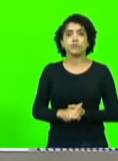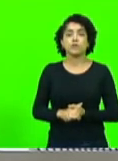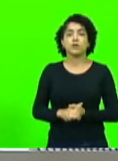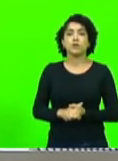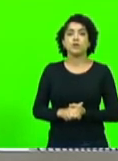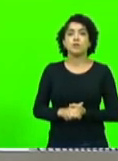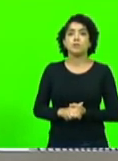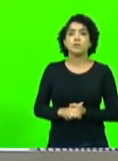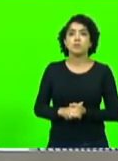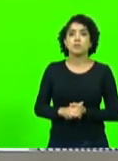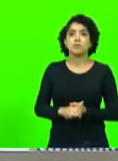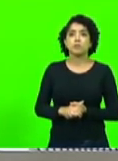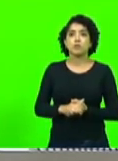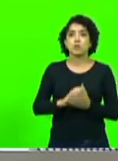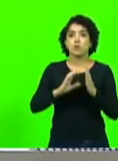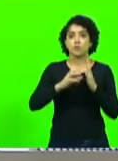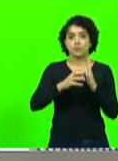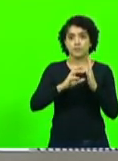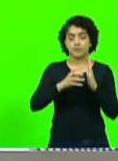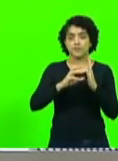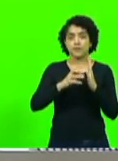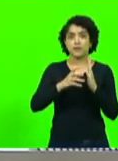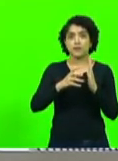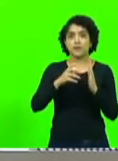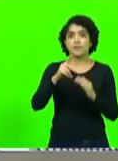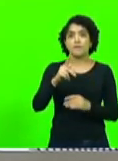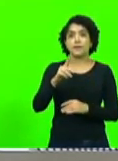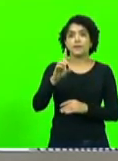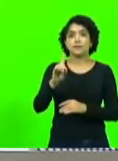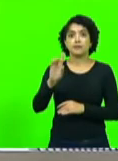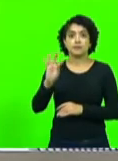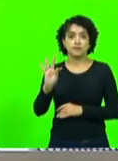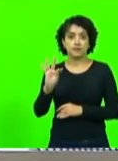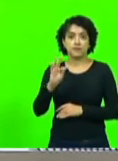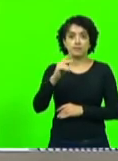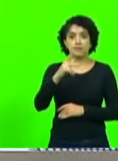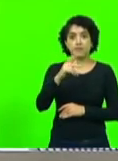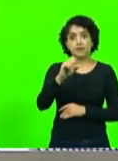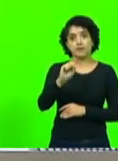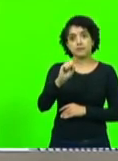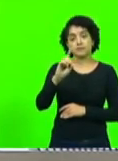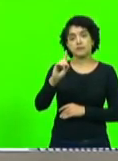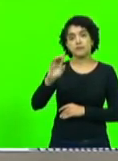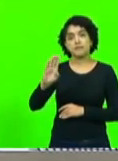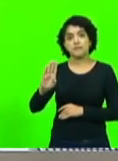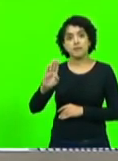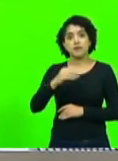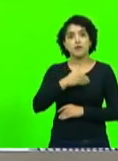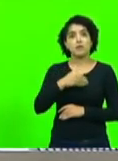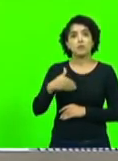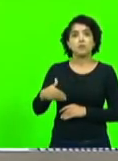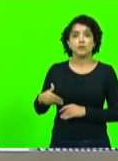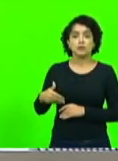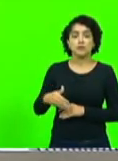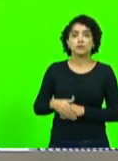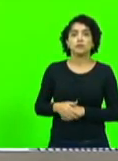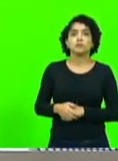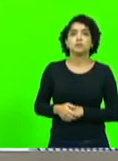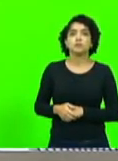horário pertence ao bloco PDT, PSDB, Republicanos.